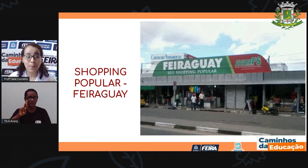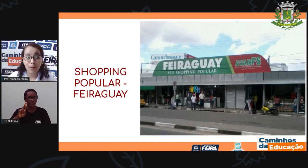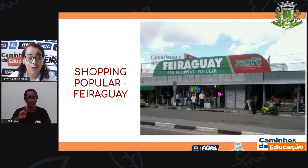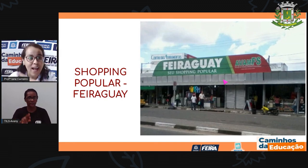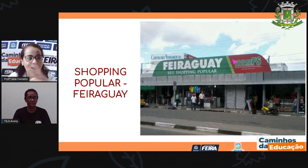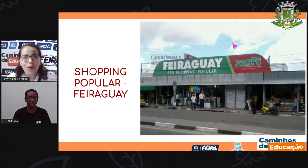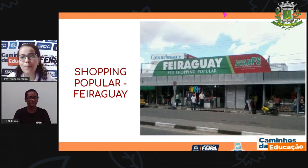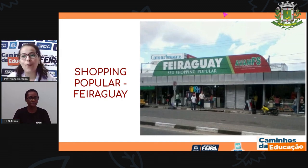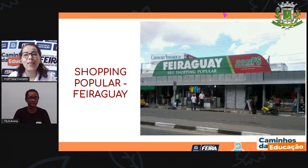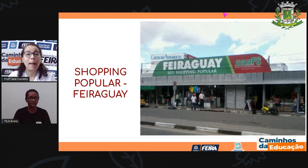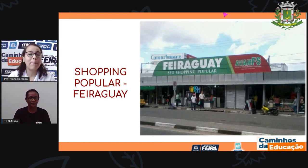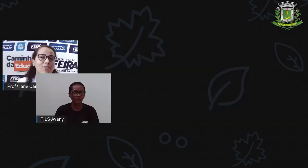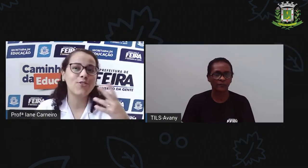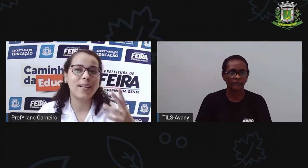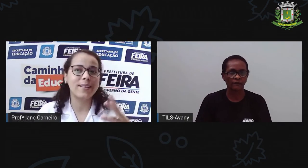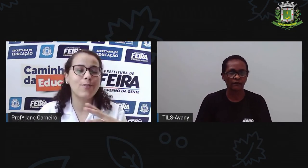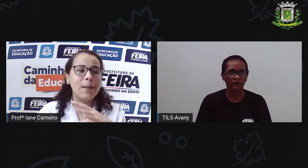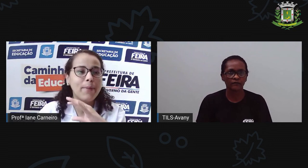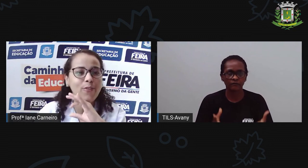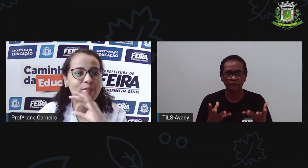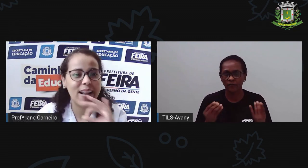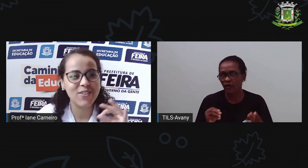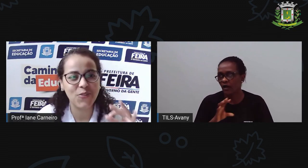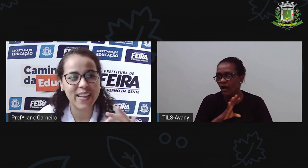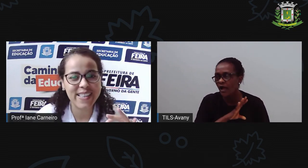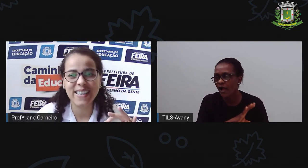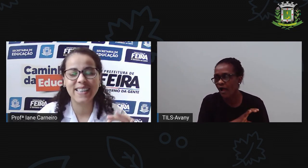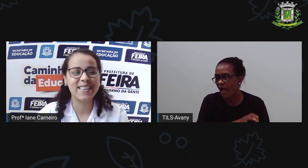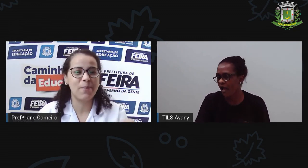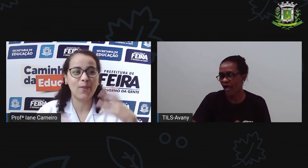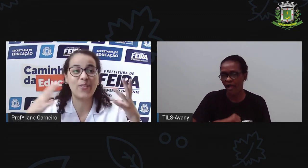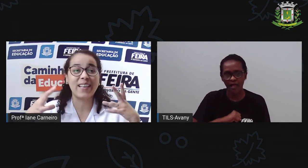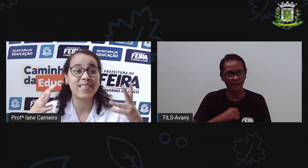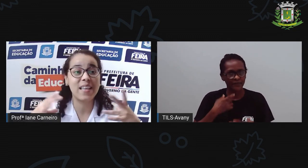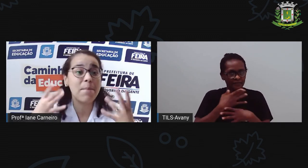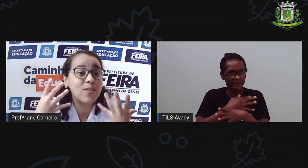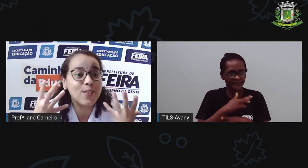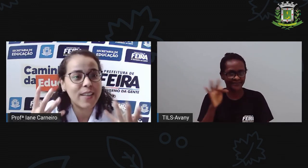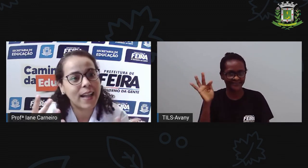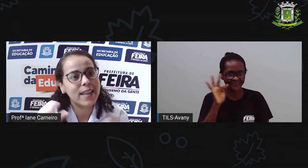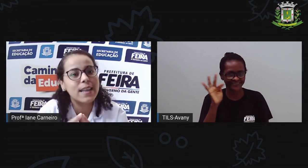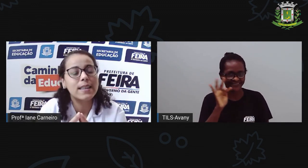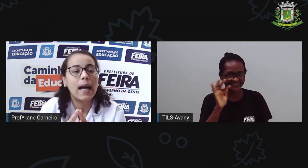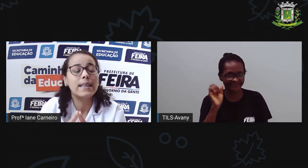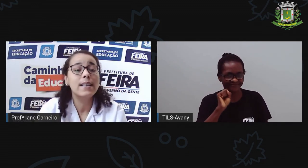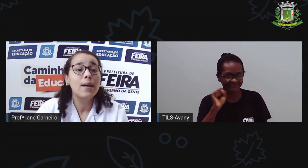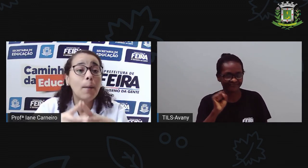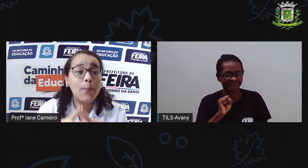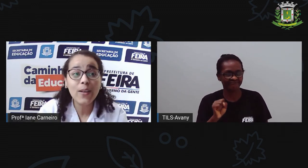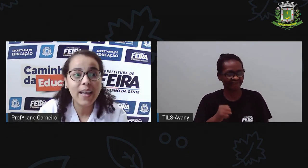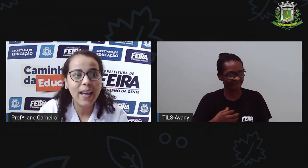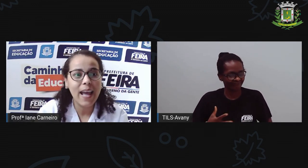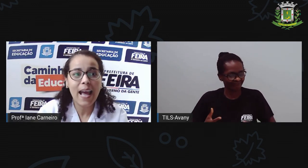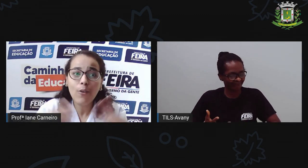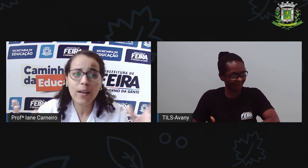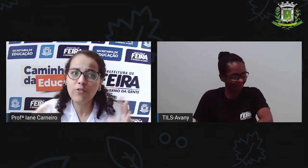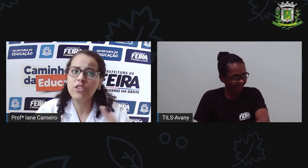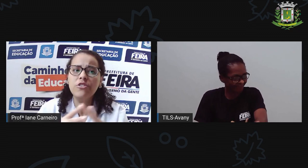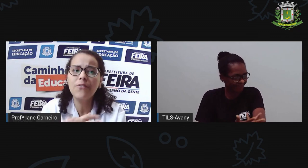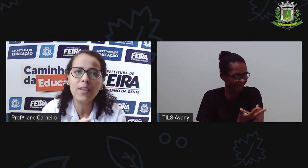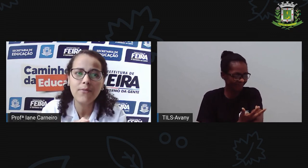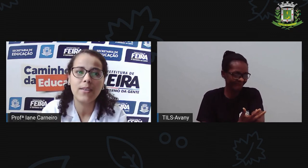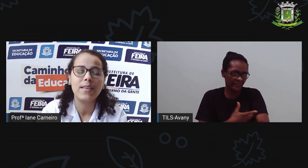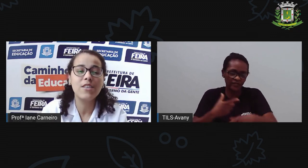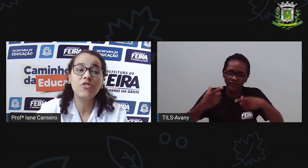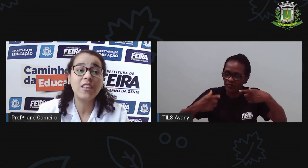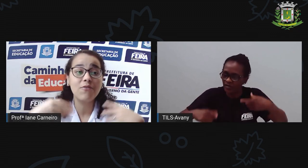É isso. A PROA falou. A PROA fica apaixonada. Quando a PROA fala de Feira de Santana, a PROA fica assim, emocionada, encantada, porque é o lugar onde a